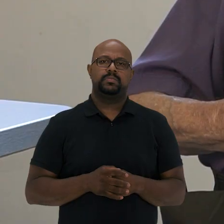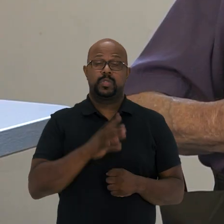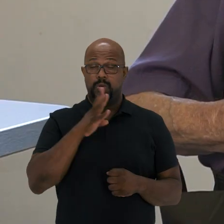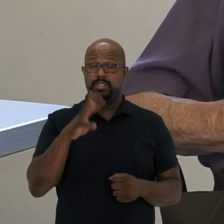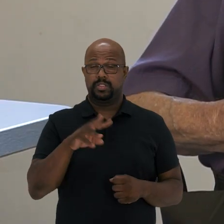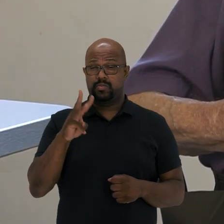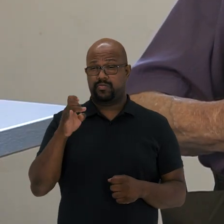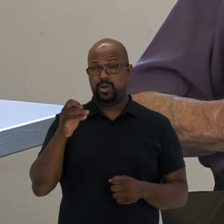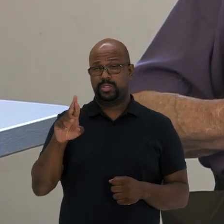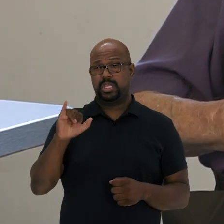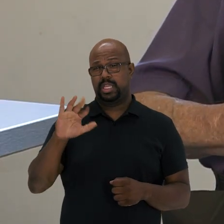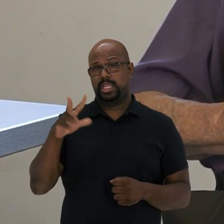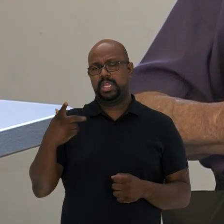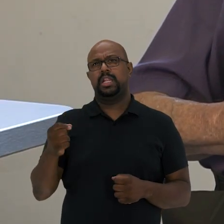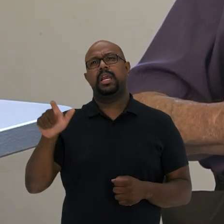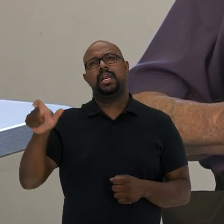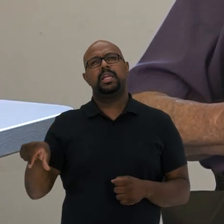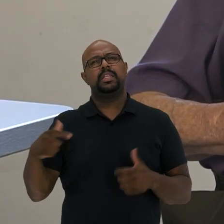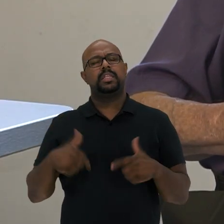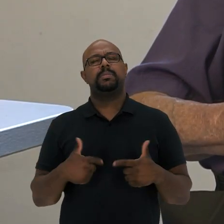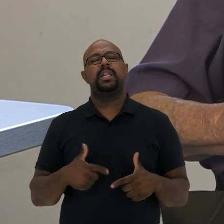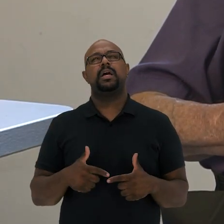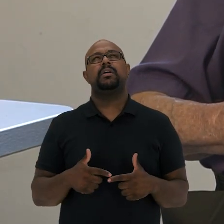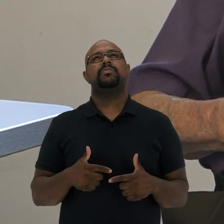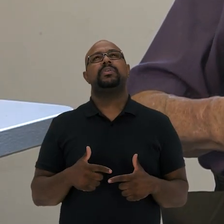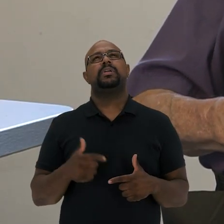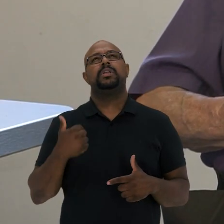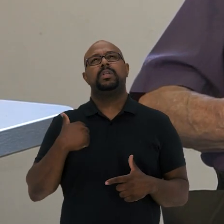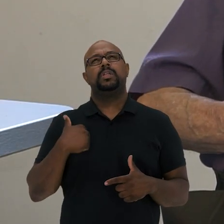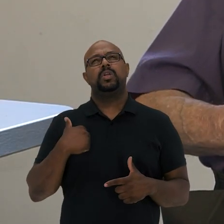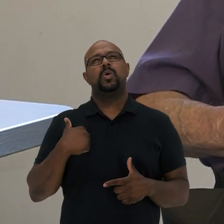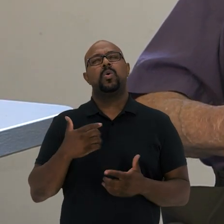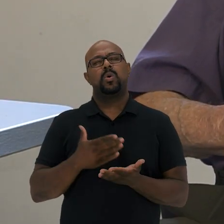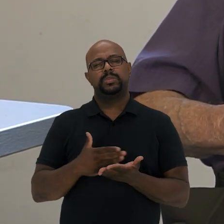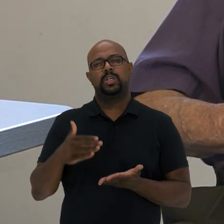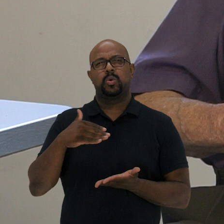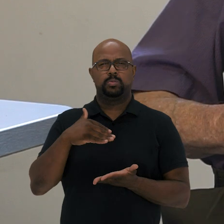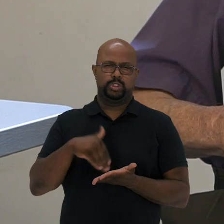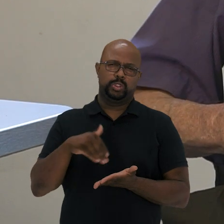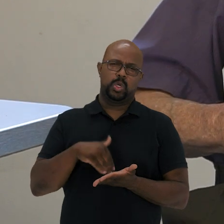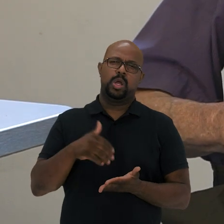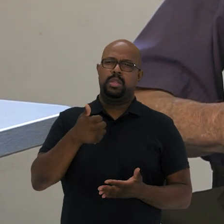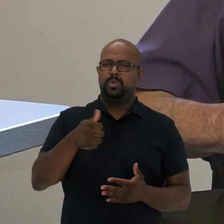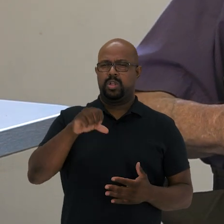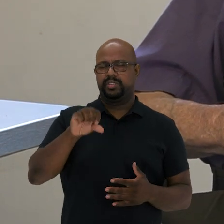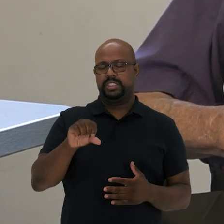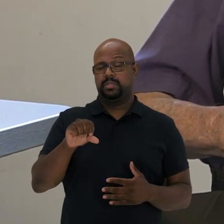Eu conheci o Walter Ilha, ele trabalhava, eu comecei com um escritório, como eu disse,